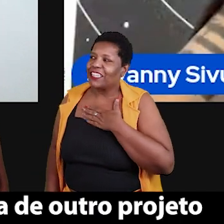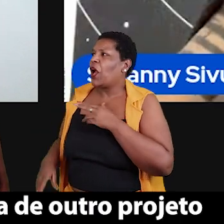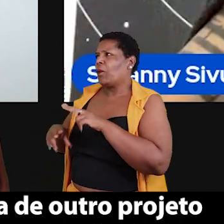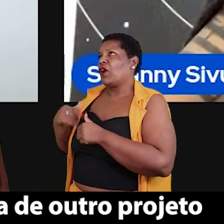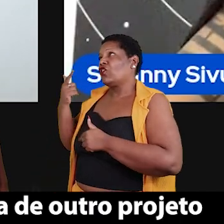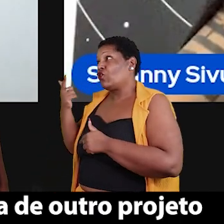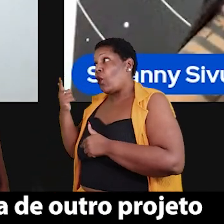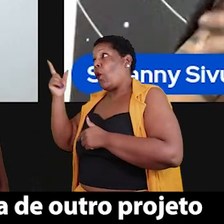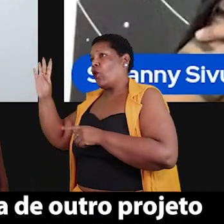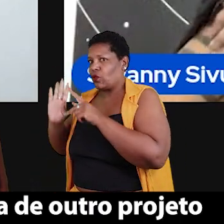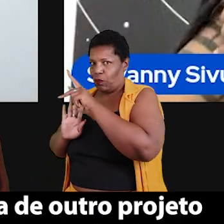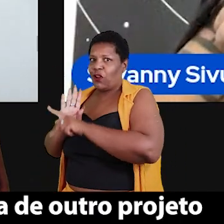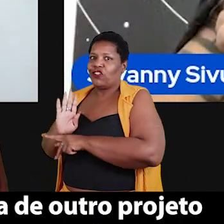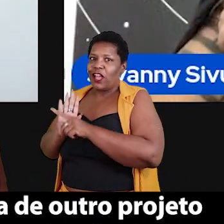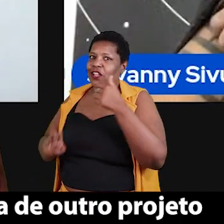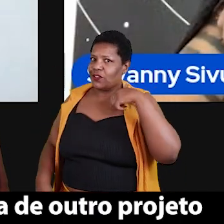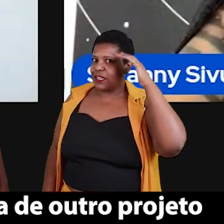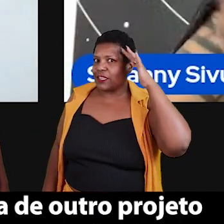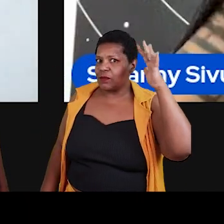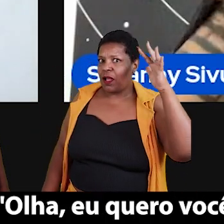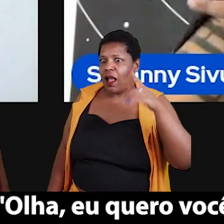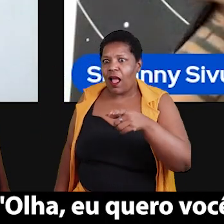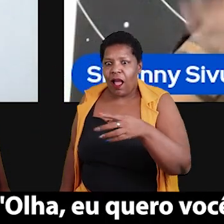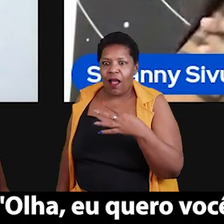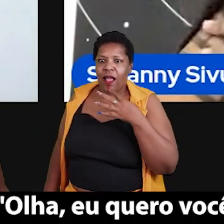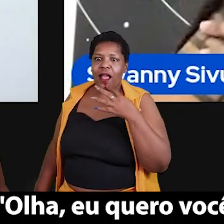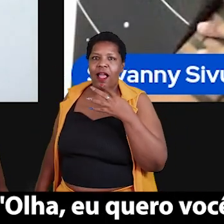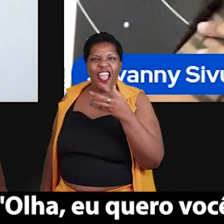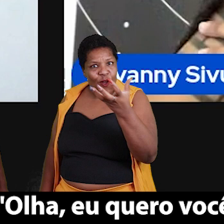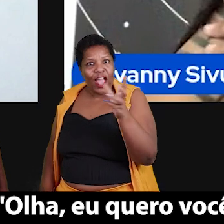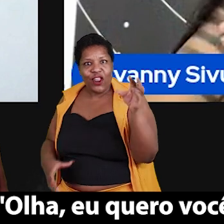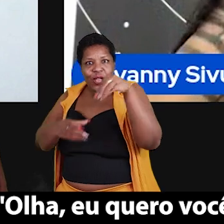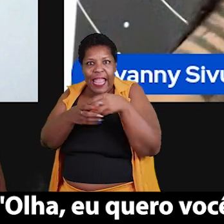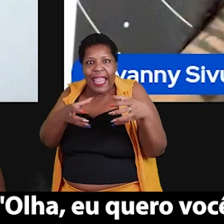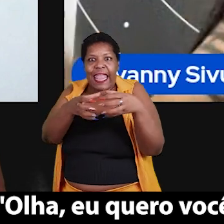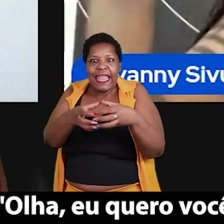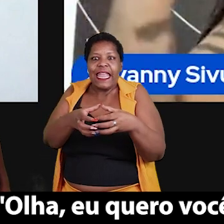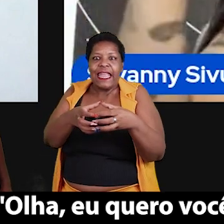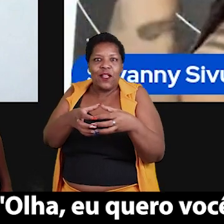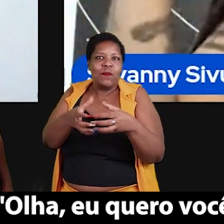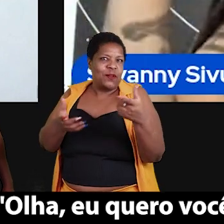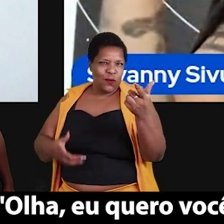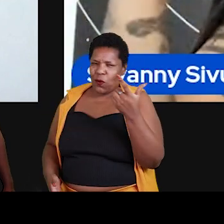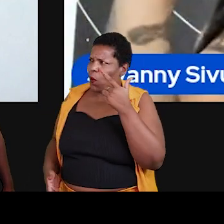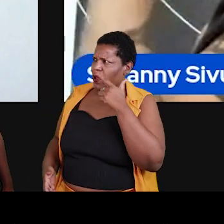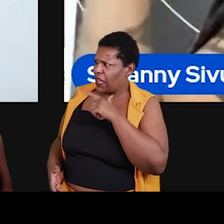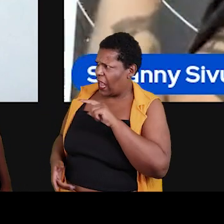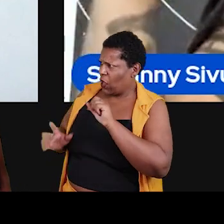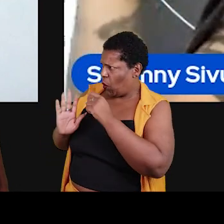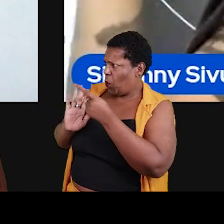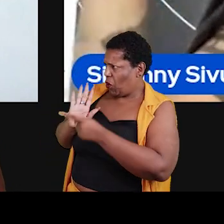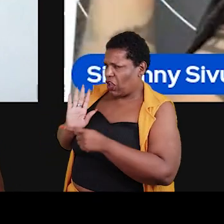de outro projeto que ela já tinha se inspirado. E ela falou assim: Olha, eu quero você na equipe. Que você consegue montar para mim um